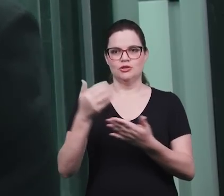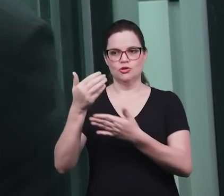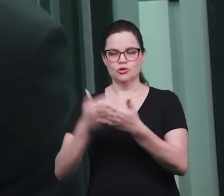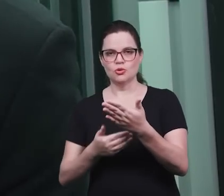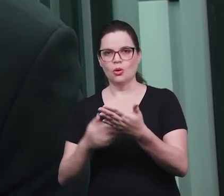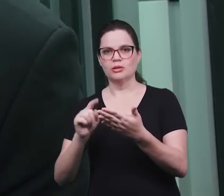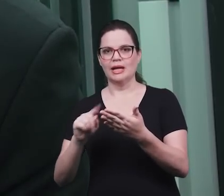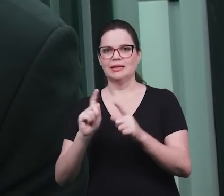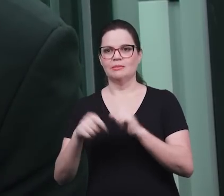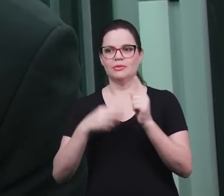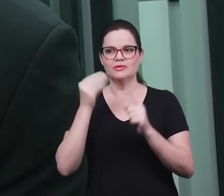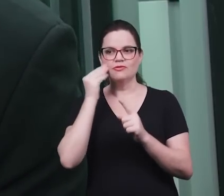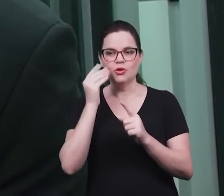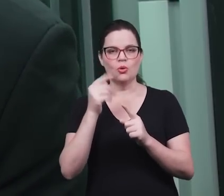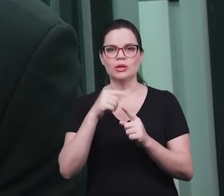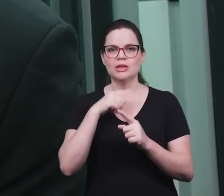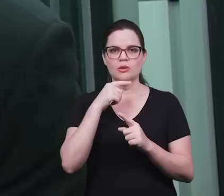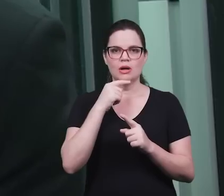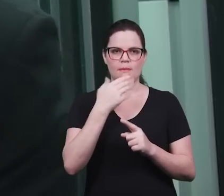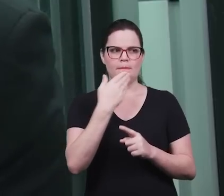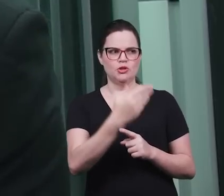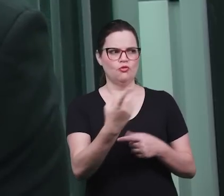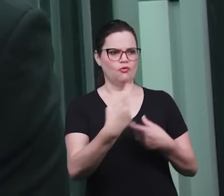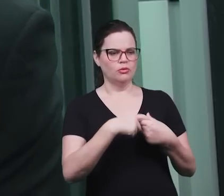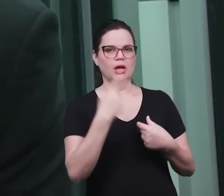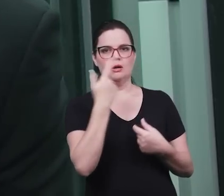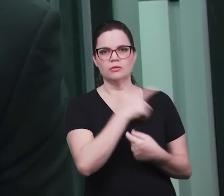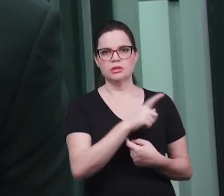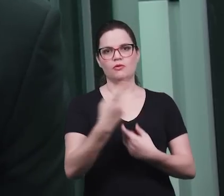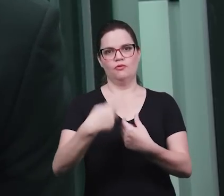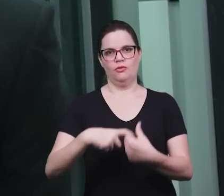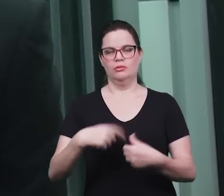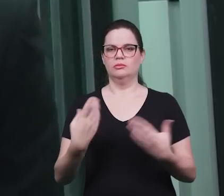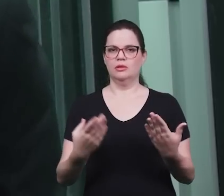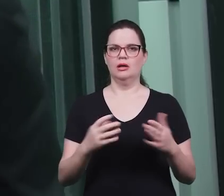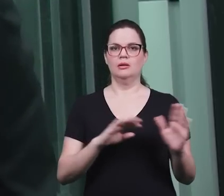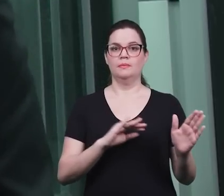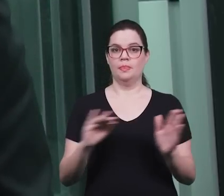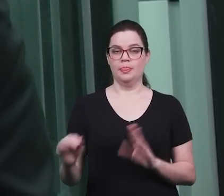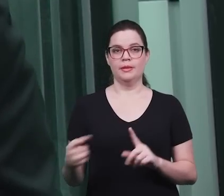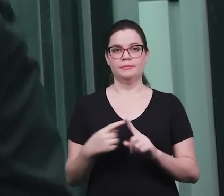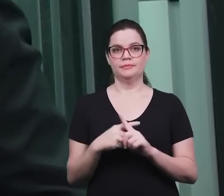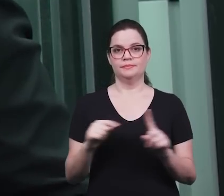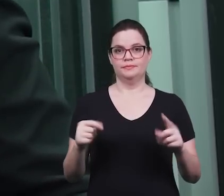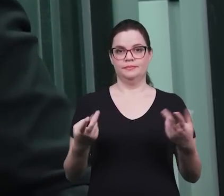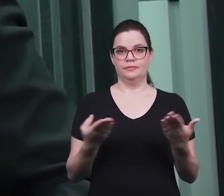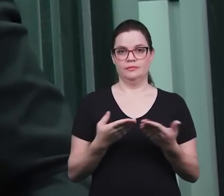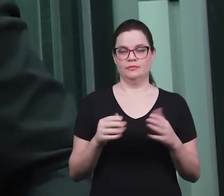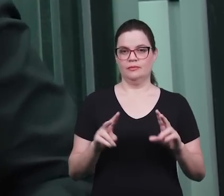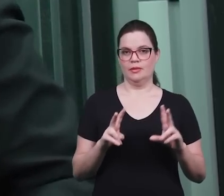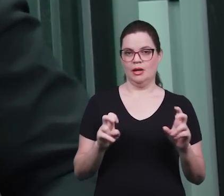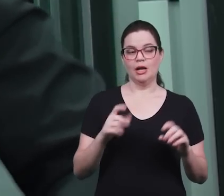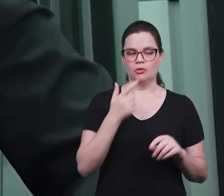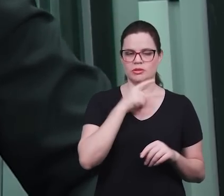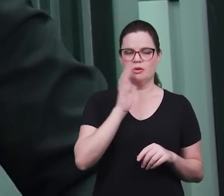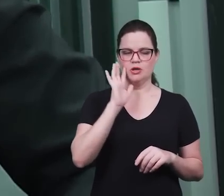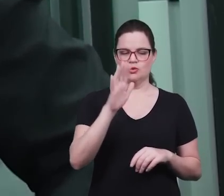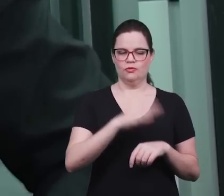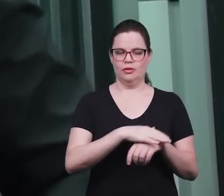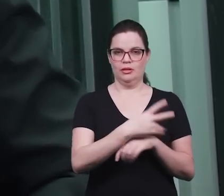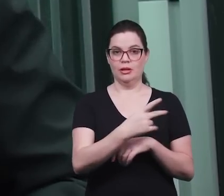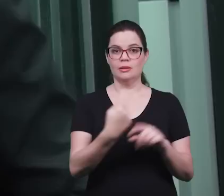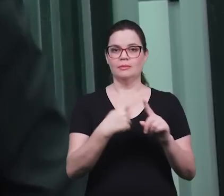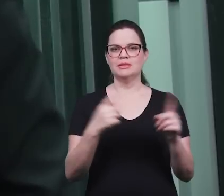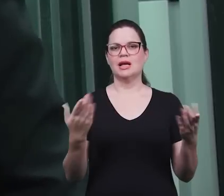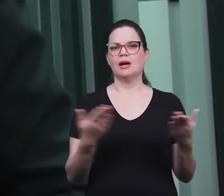conseguiu resolver o problema dela e enfim. Agora, com relação à pergunta a Maria Cristina de Salvador,